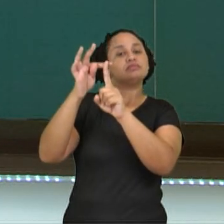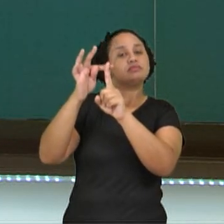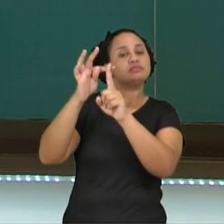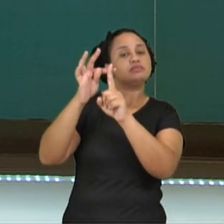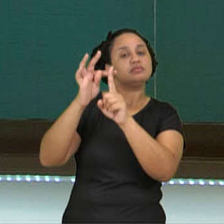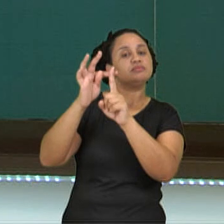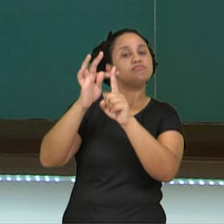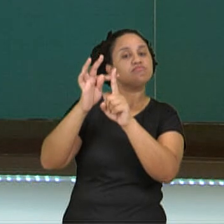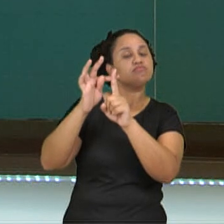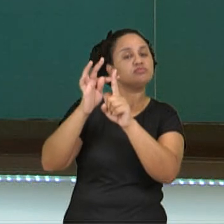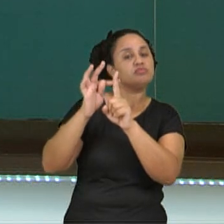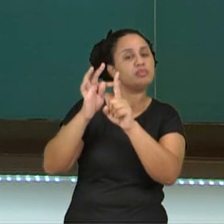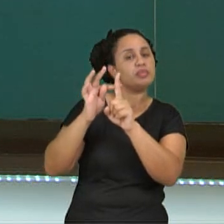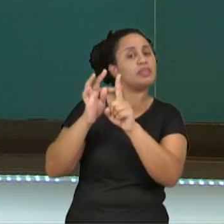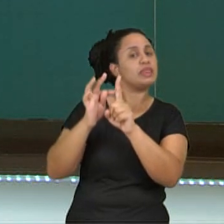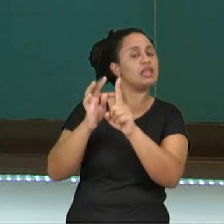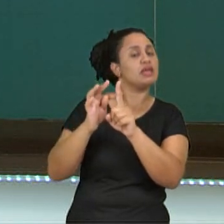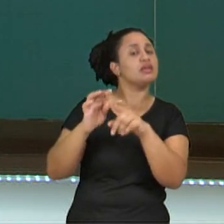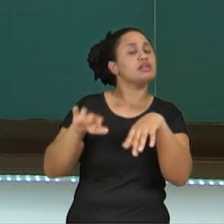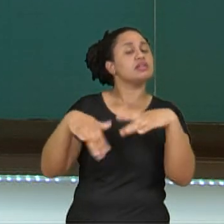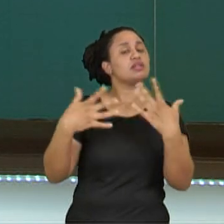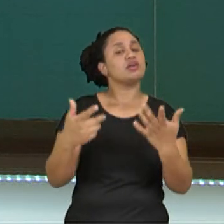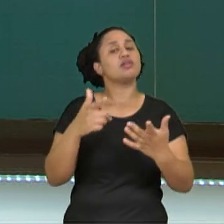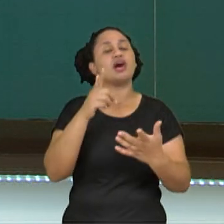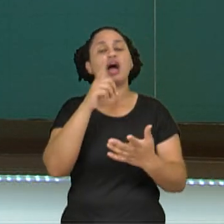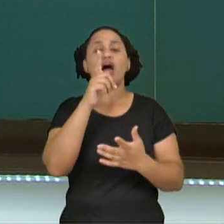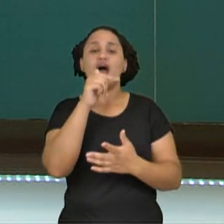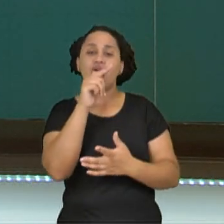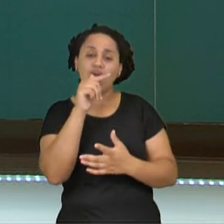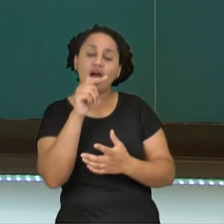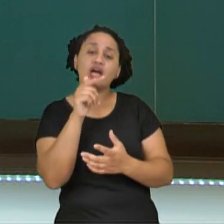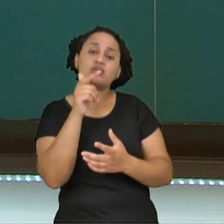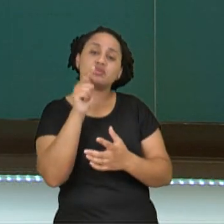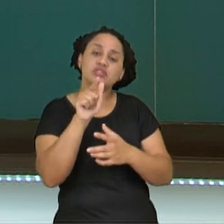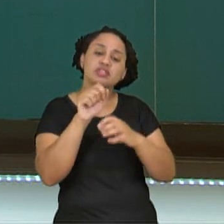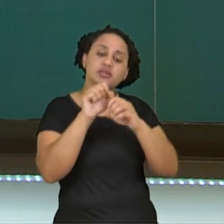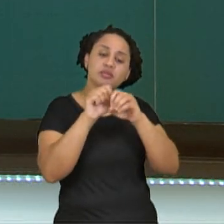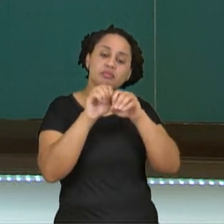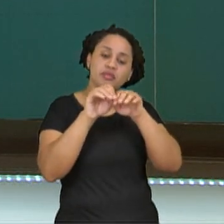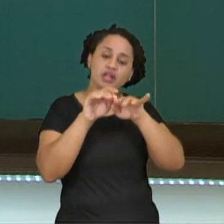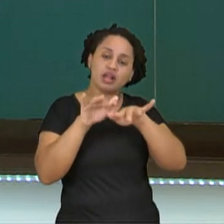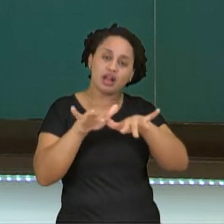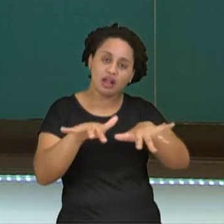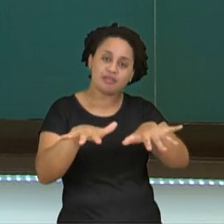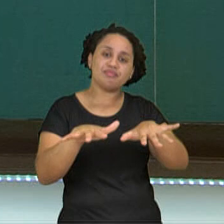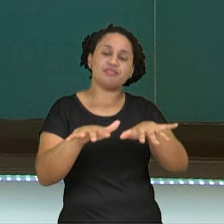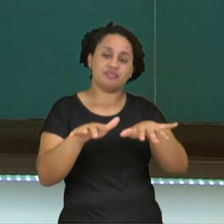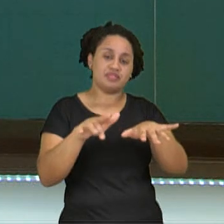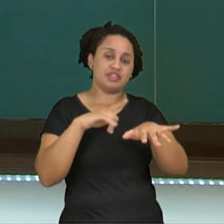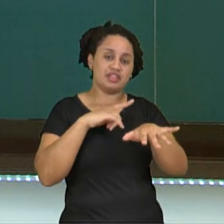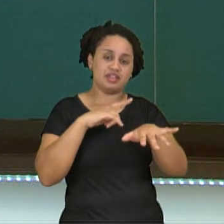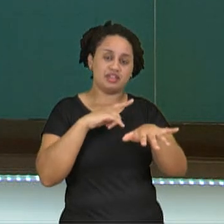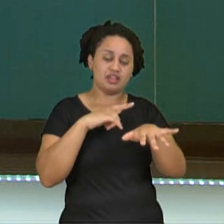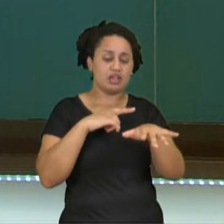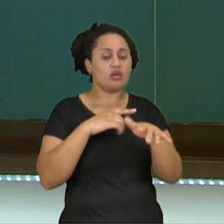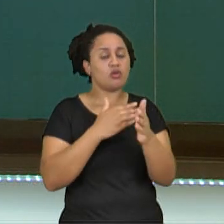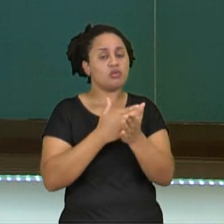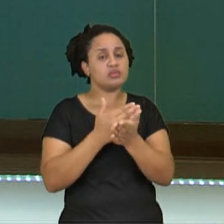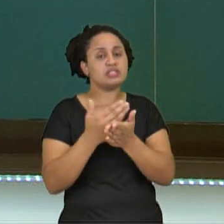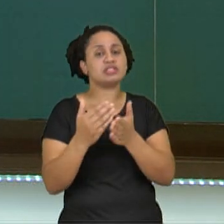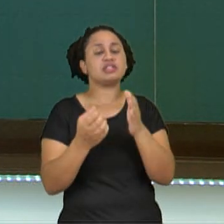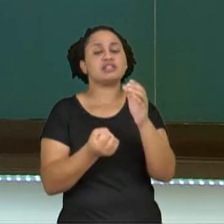essa temperatura foi diminuindo, a água pôde se acumular no estado líquido, formando os